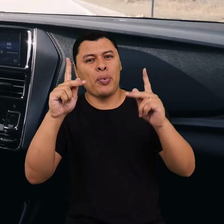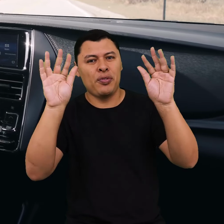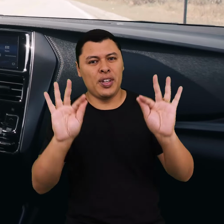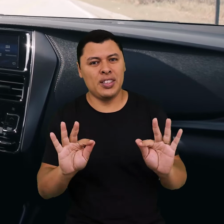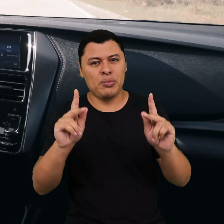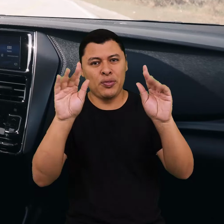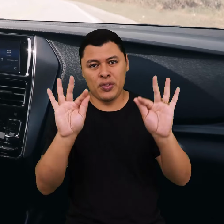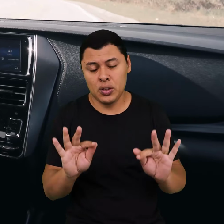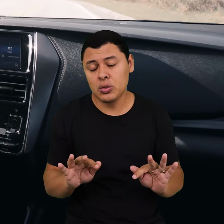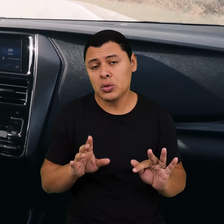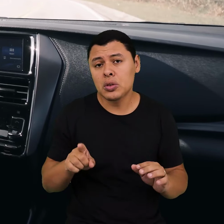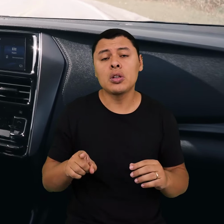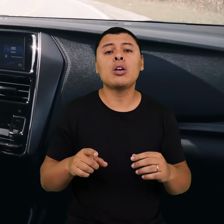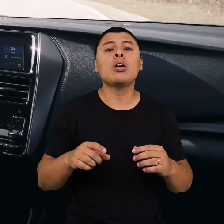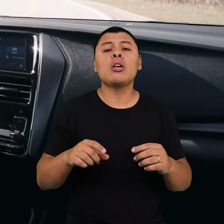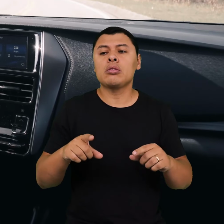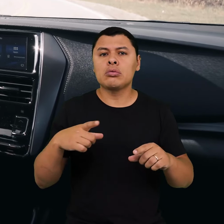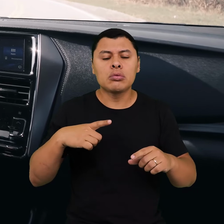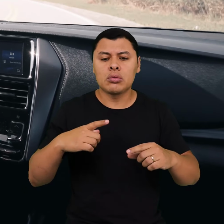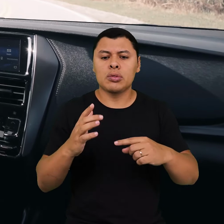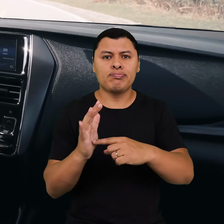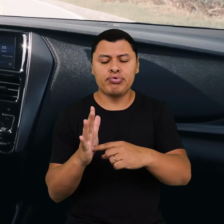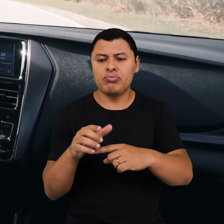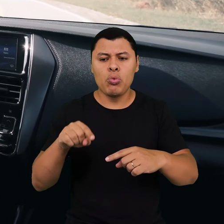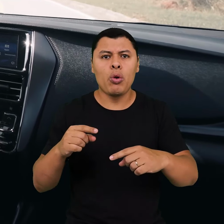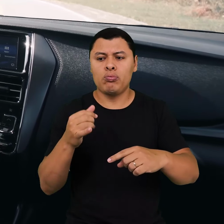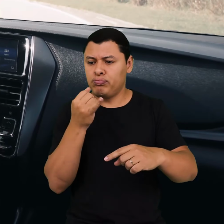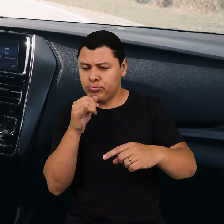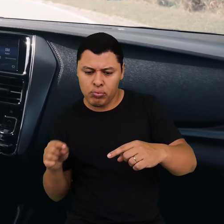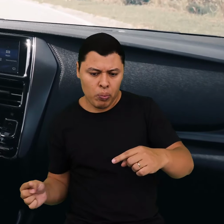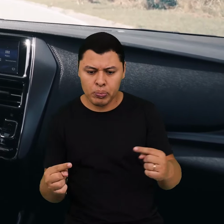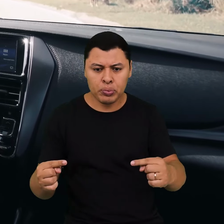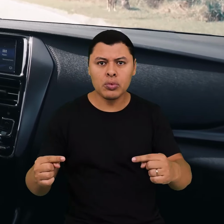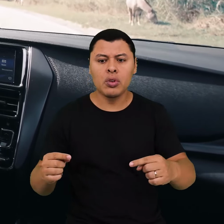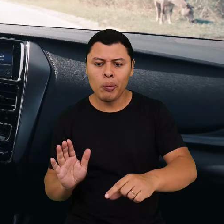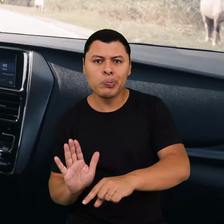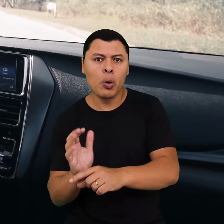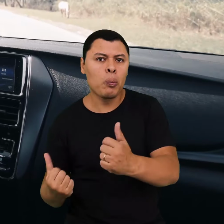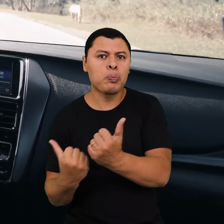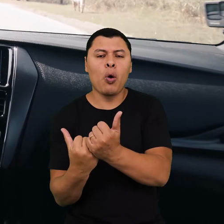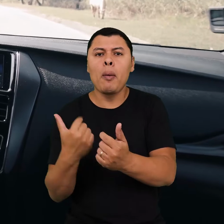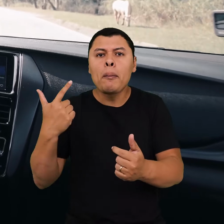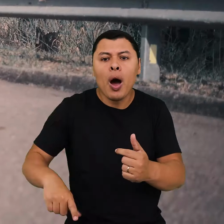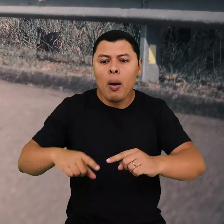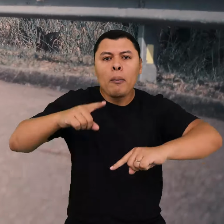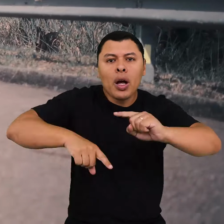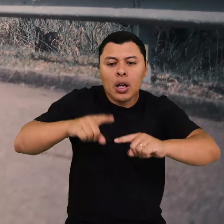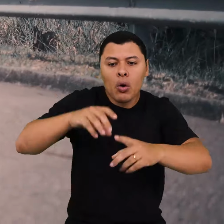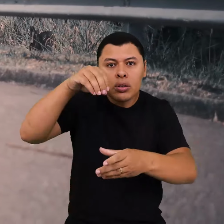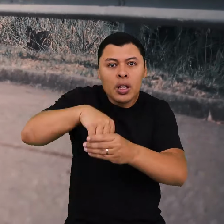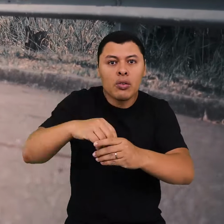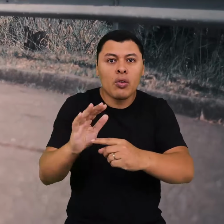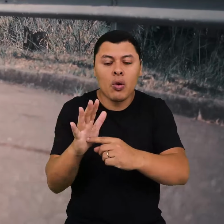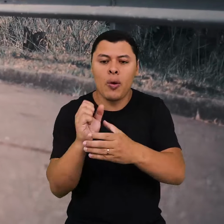boa cabeçote alumínio, sincronização por corrente. Ele tem um capricho muito especial na parte de materiais para redução